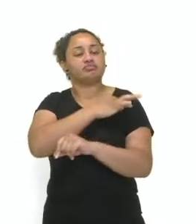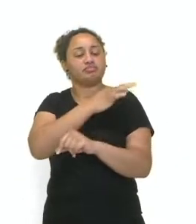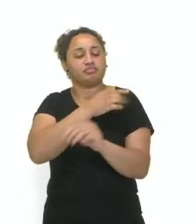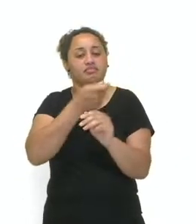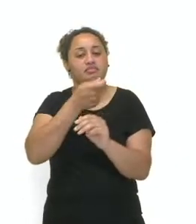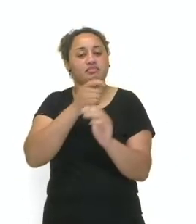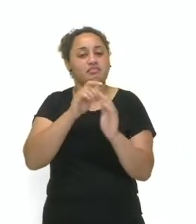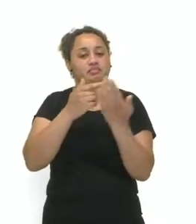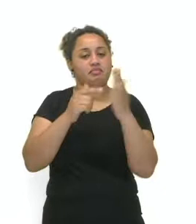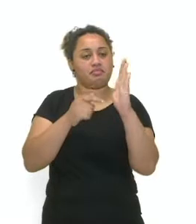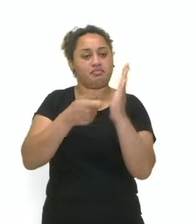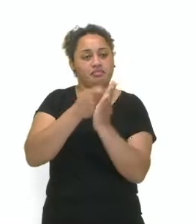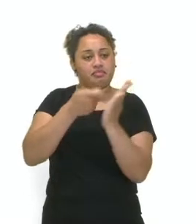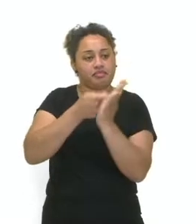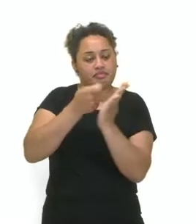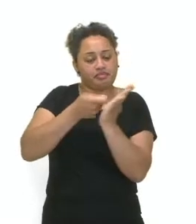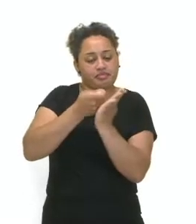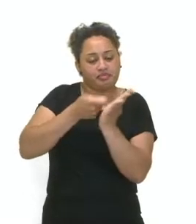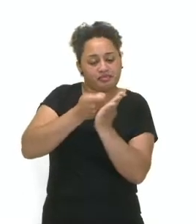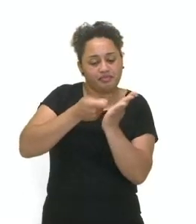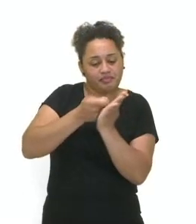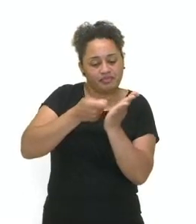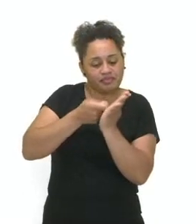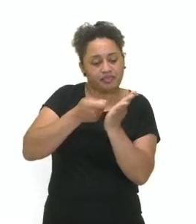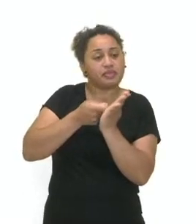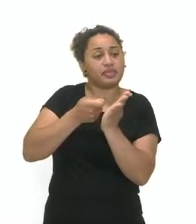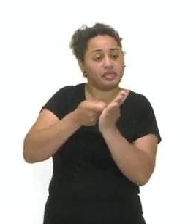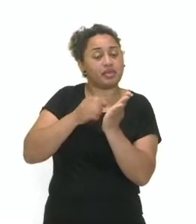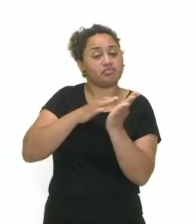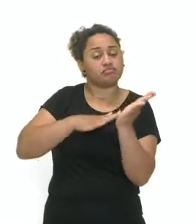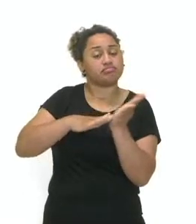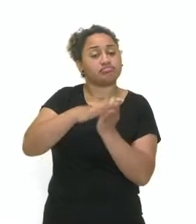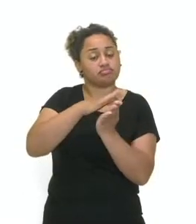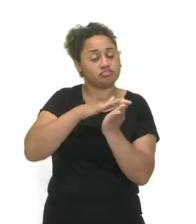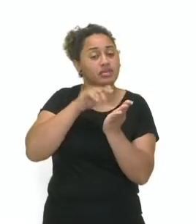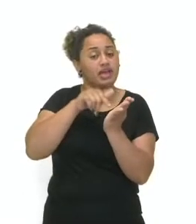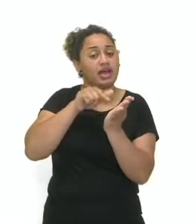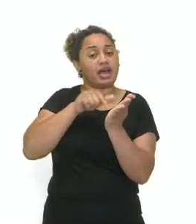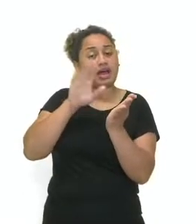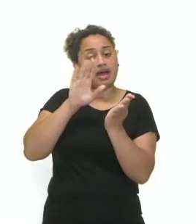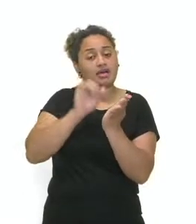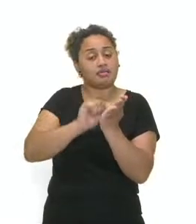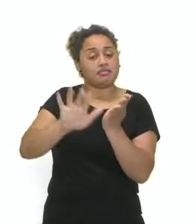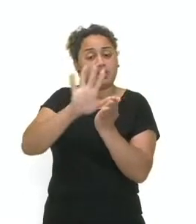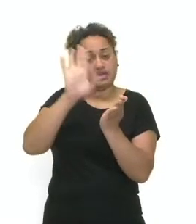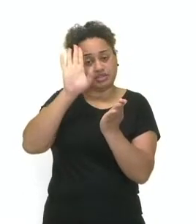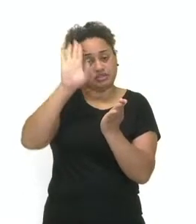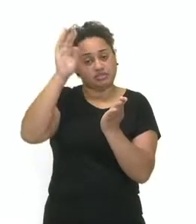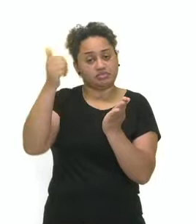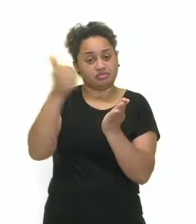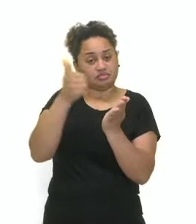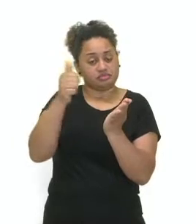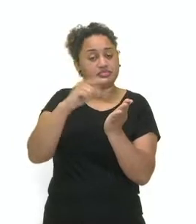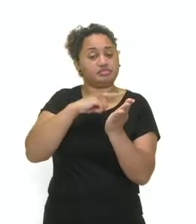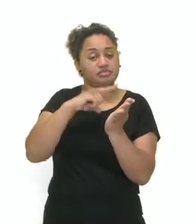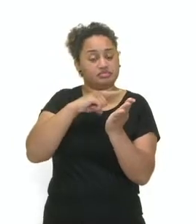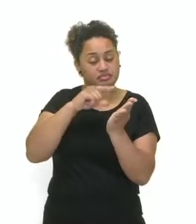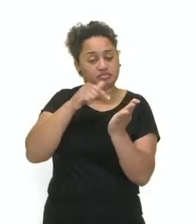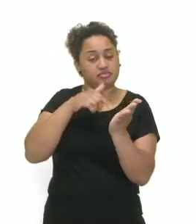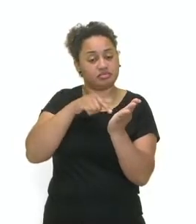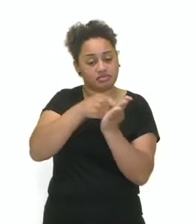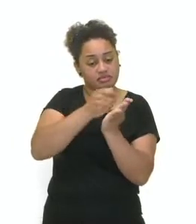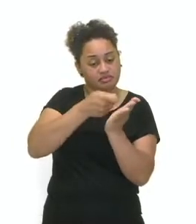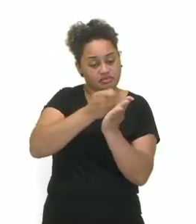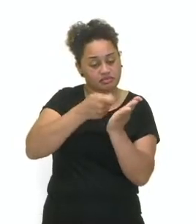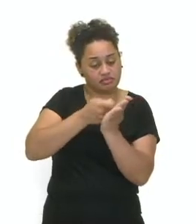ajuda de um instrumento cortante, né? A figura matriz que você pretende imprimir. Então você tem a imagem ali e você vai tirando